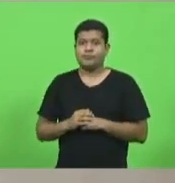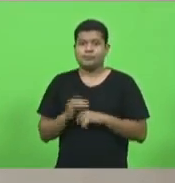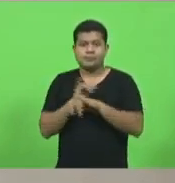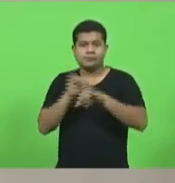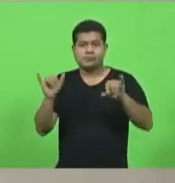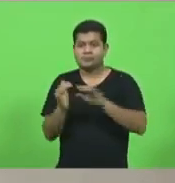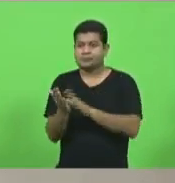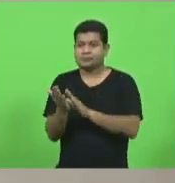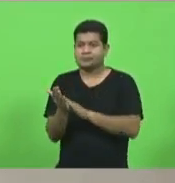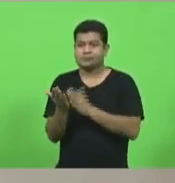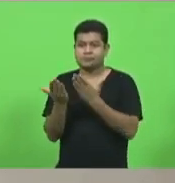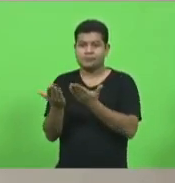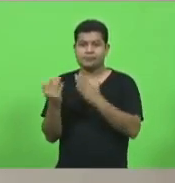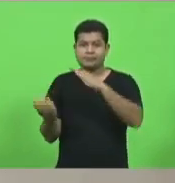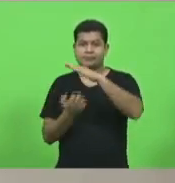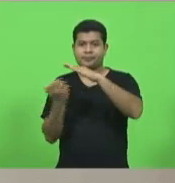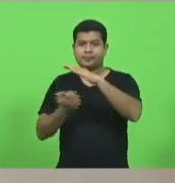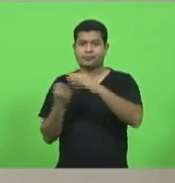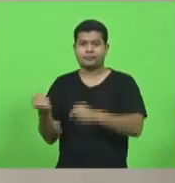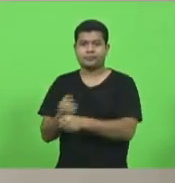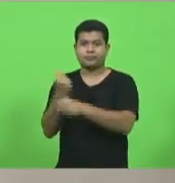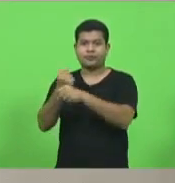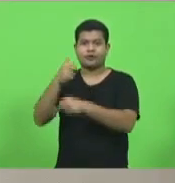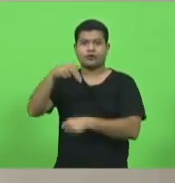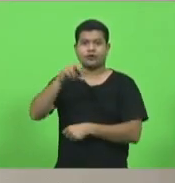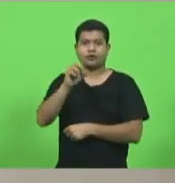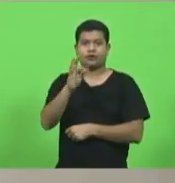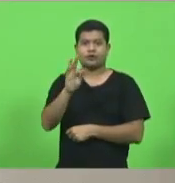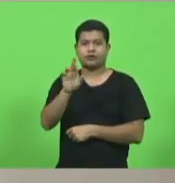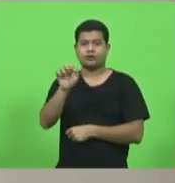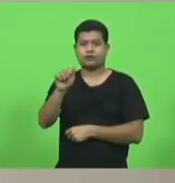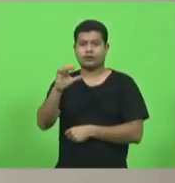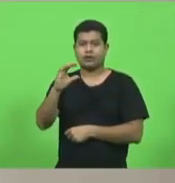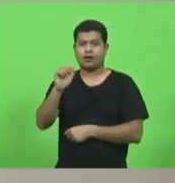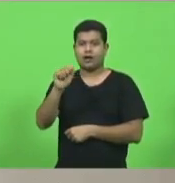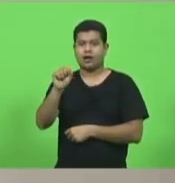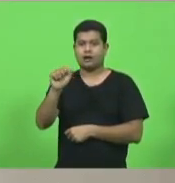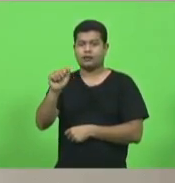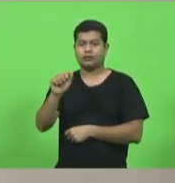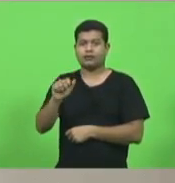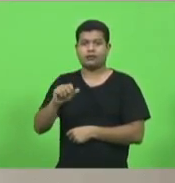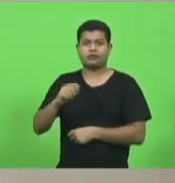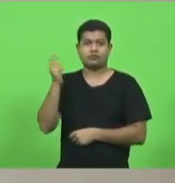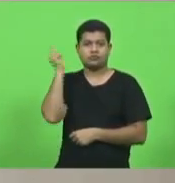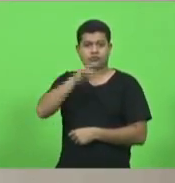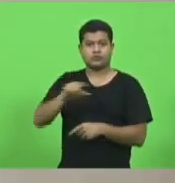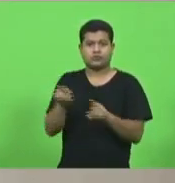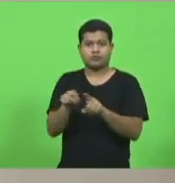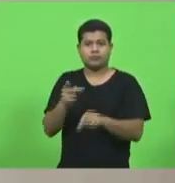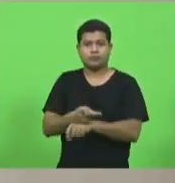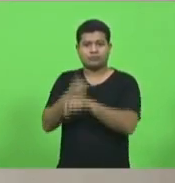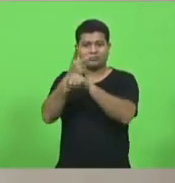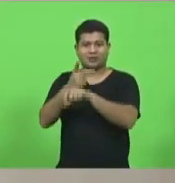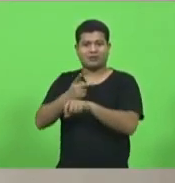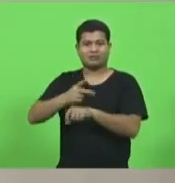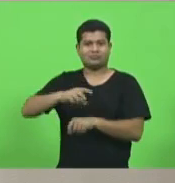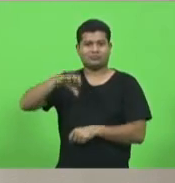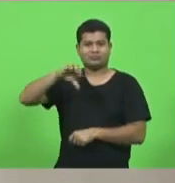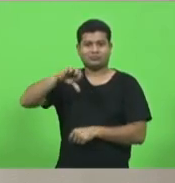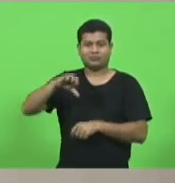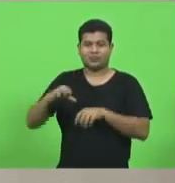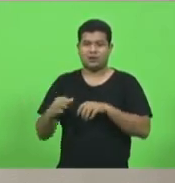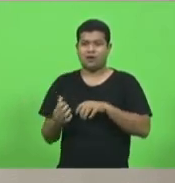manifestando aplausos à empresa construtora Nostra Casa, por ter sido premiada na nona edição do prêmio Greet, please the work. É em